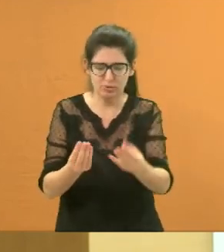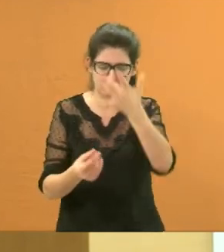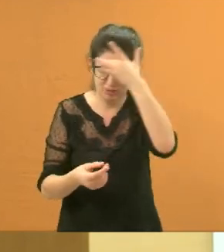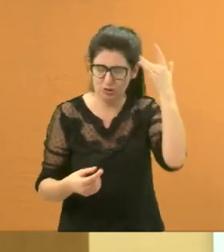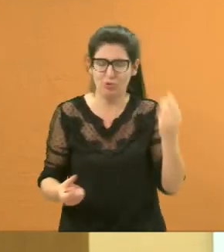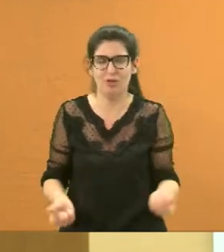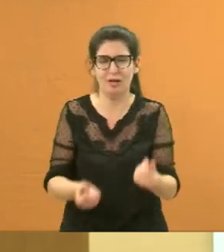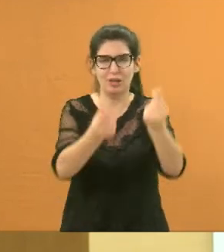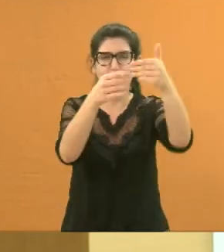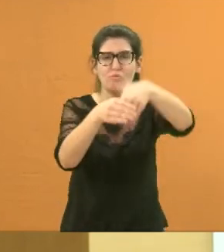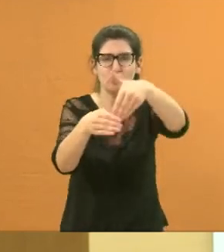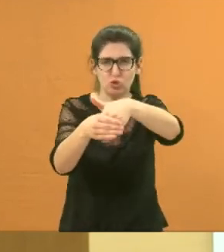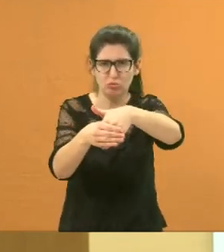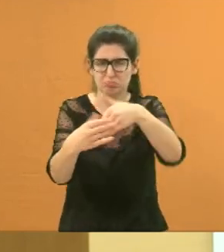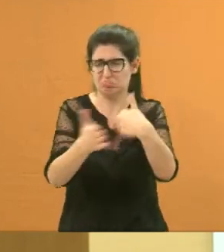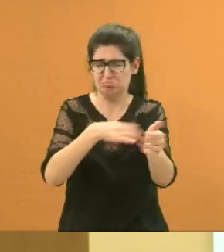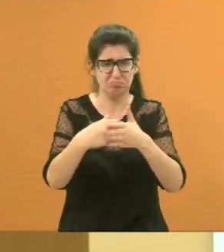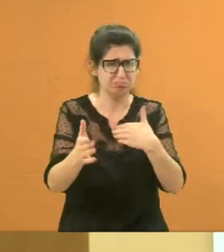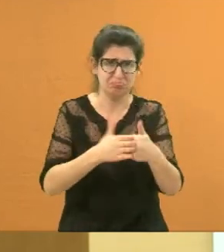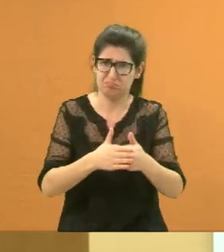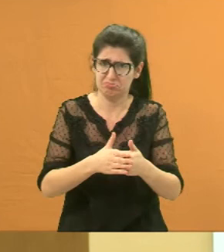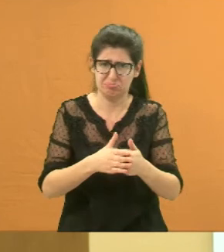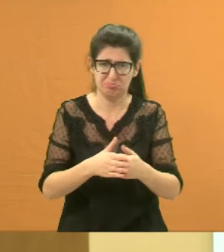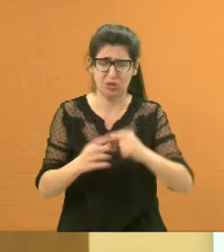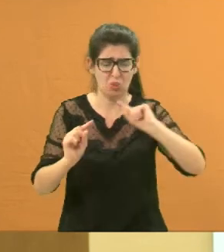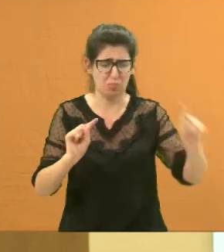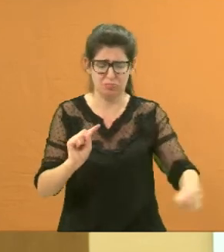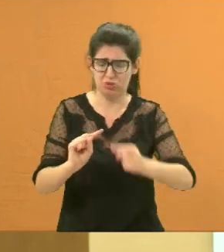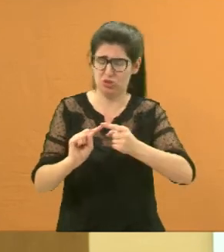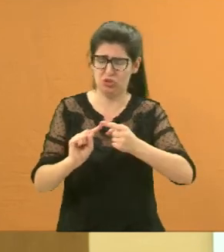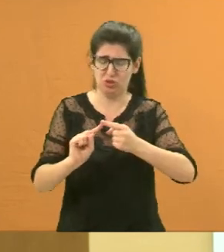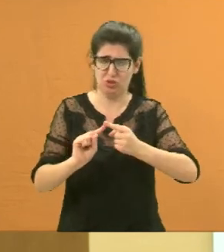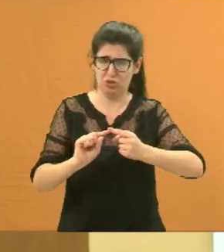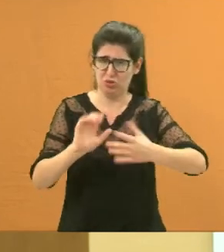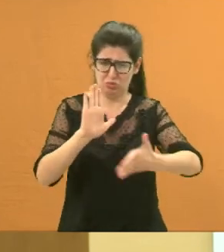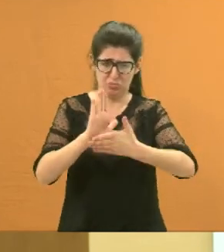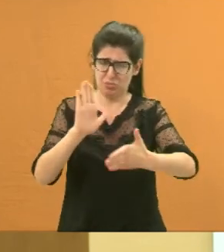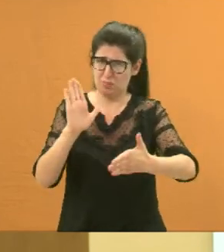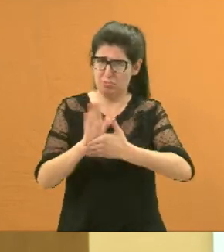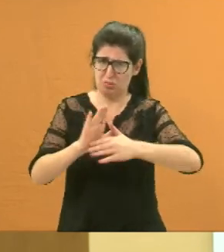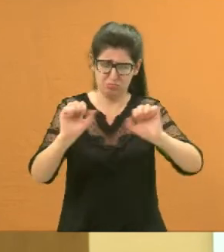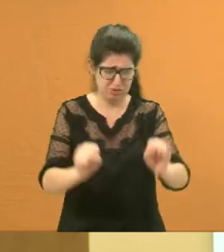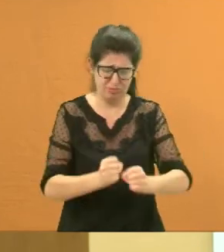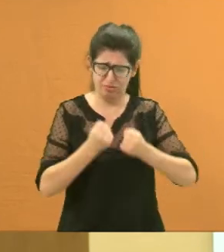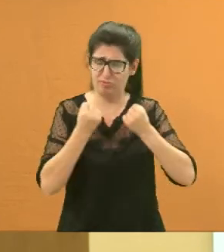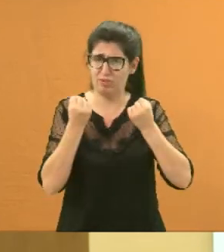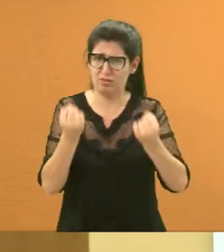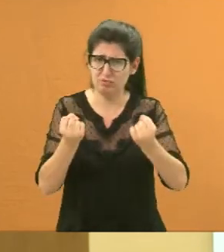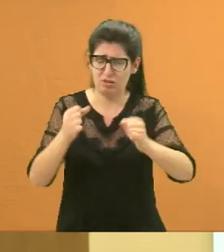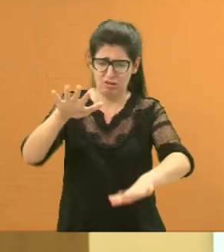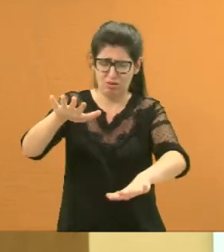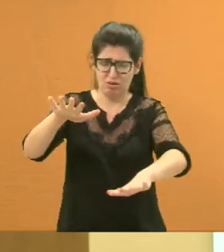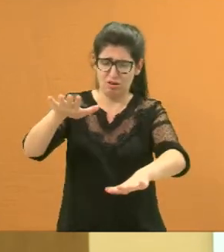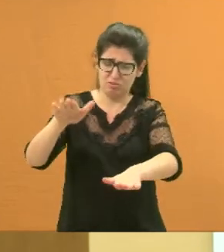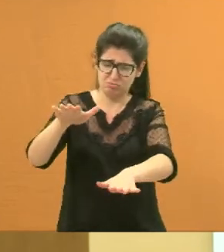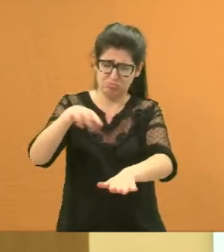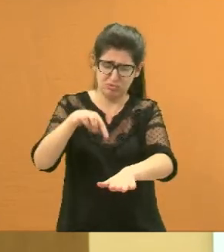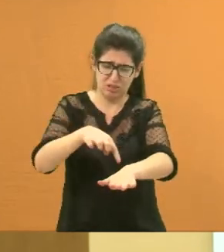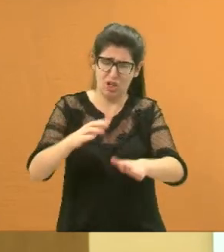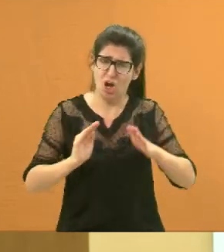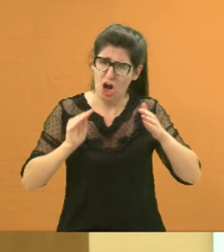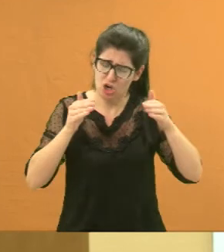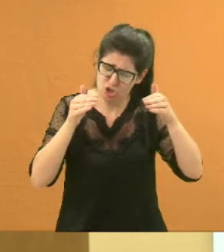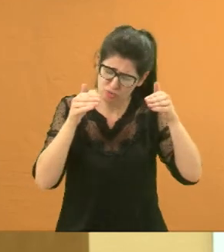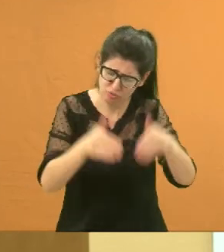na política. Então, pelo menos, essa é a minha missão. E quando eu puder defender esse pensamento, eu vou estar aqui para poder